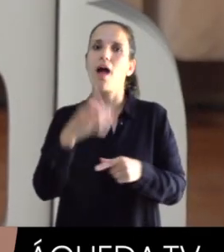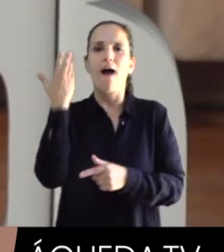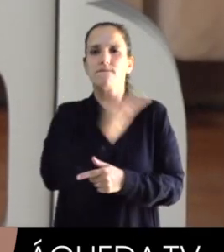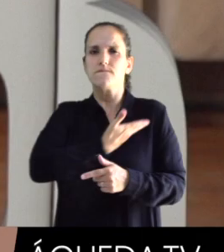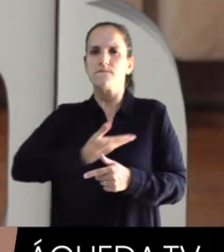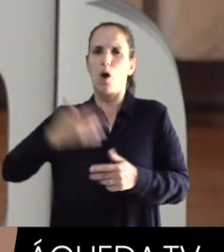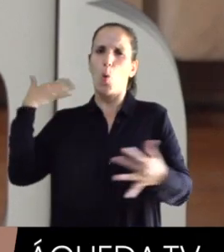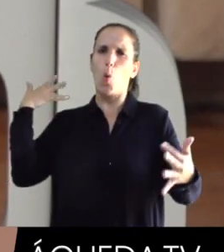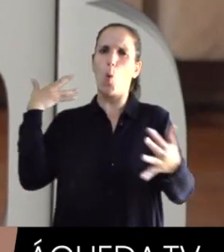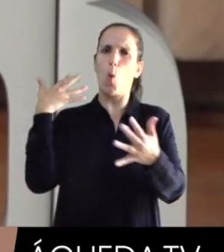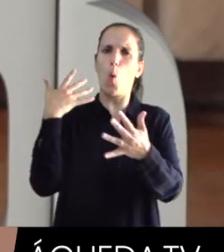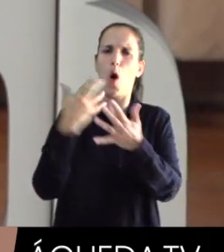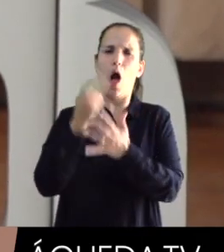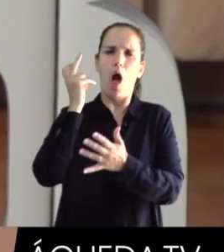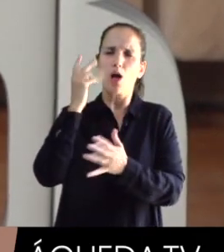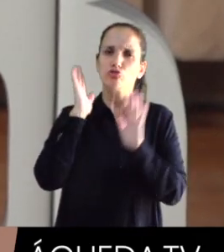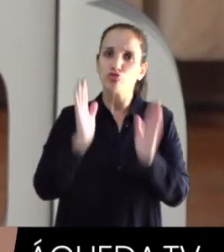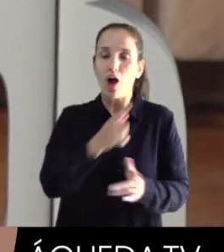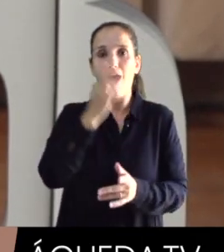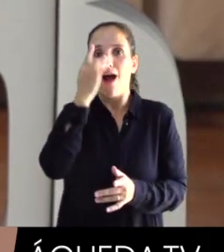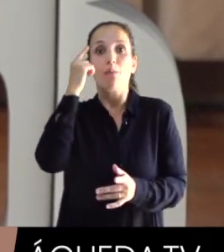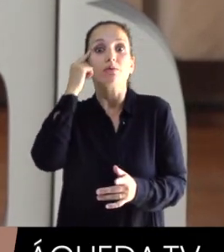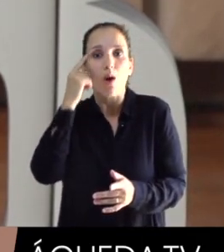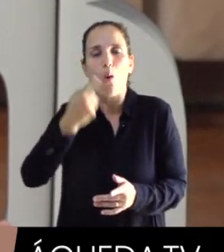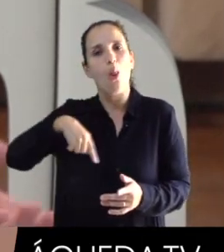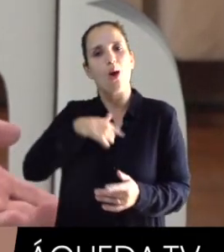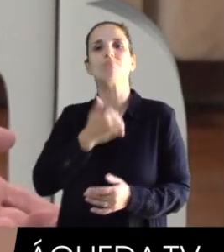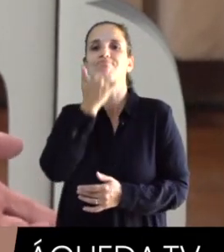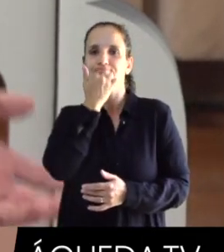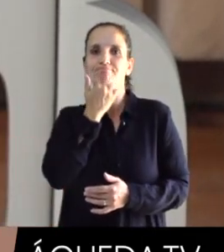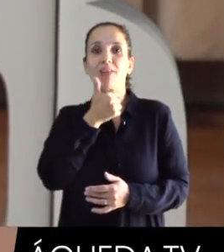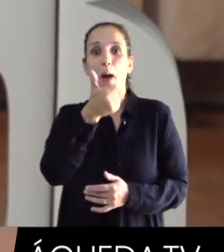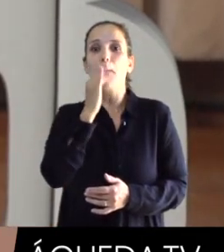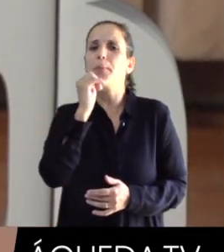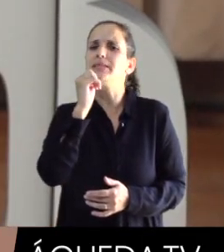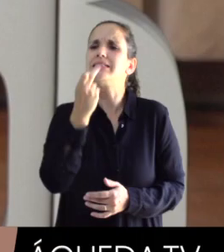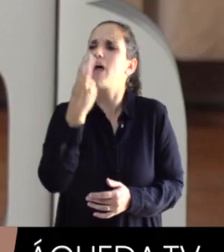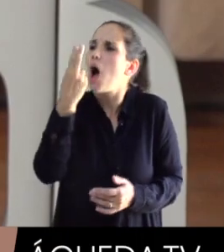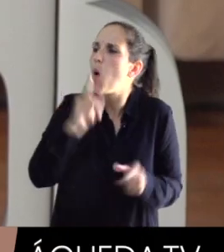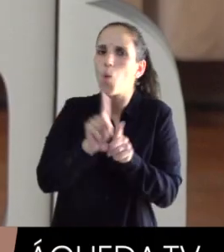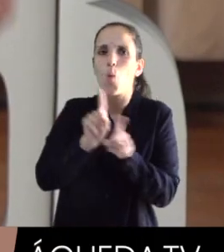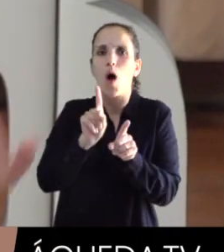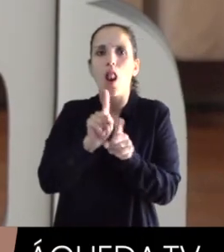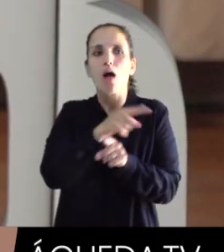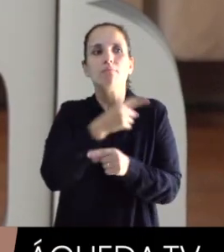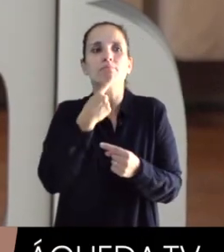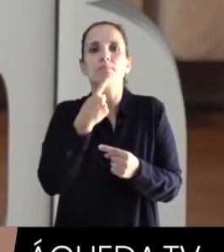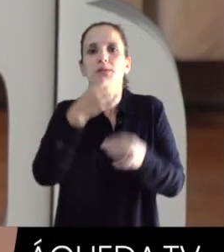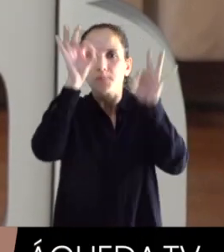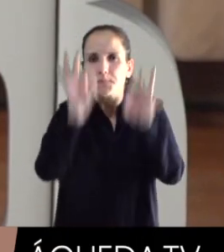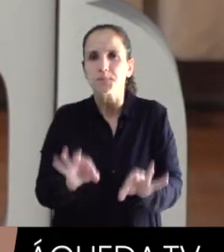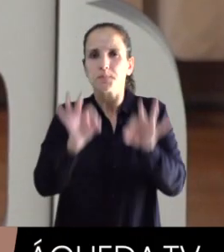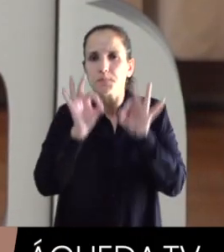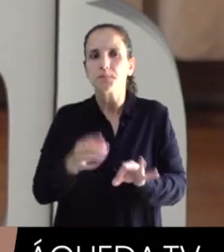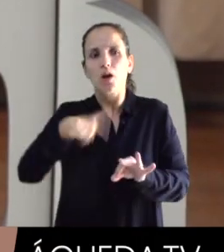mais antiga com Bissau. E, efetivamente, quem vai a Bissau, quem de Bissau vem aqui, percebe